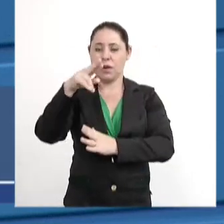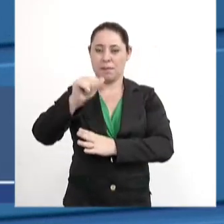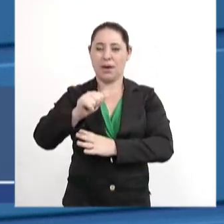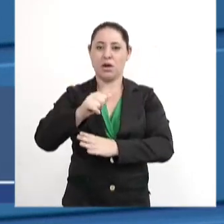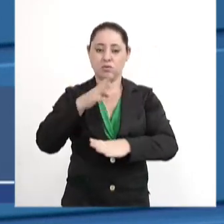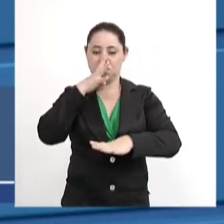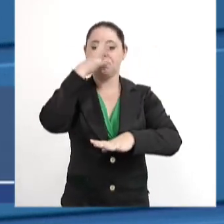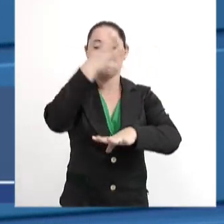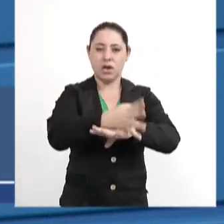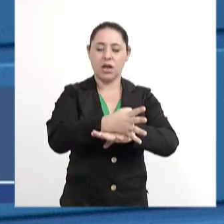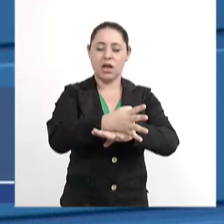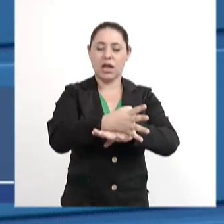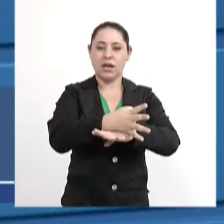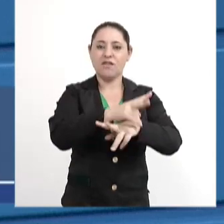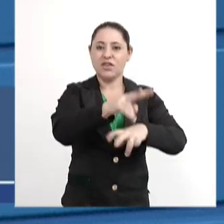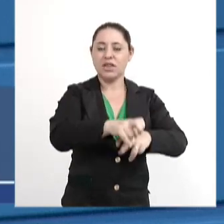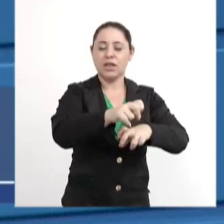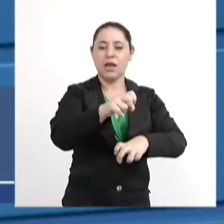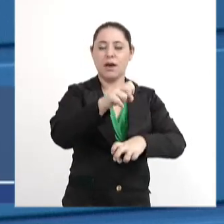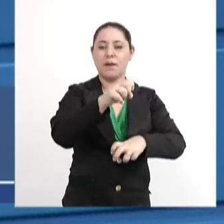invasores da Fazenda Brasília do Sul,